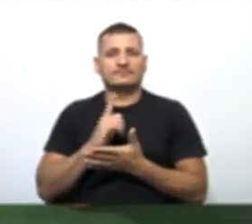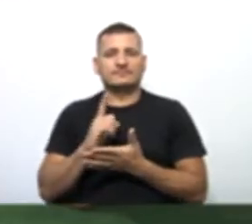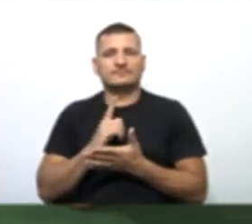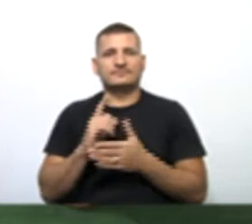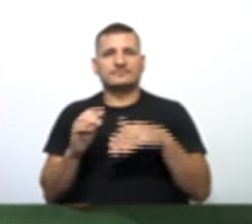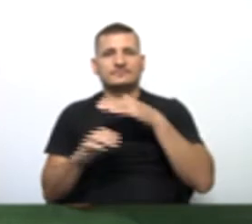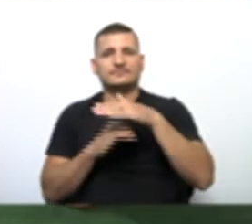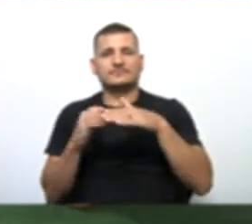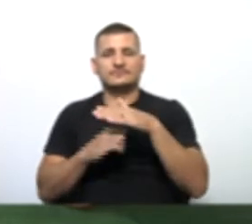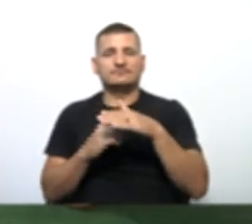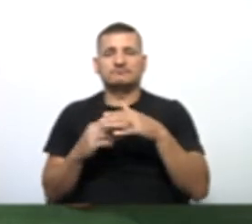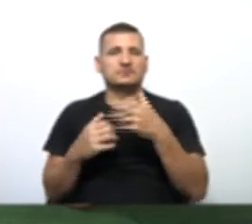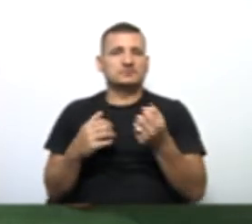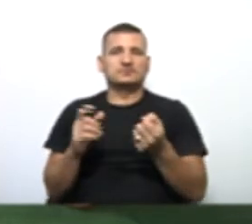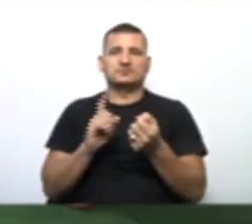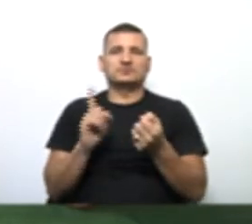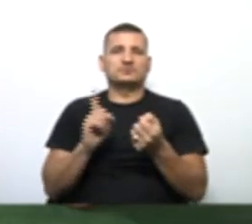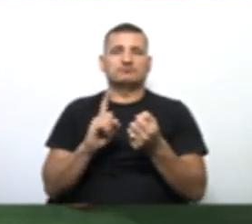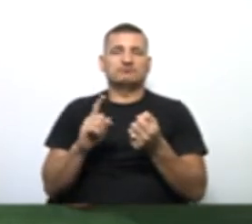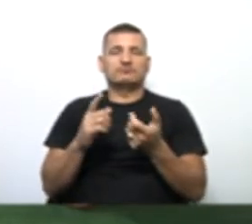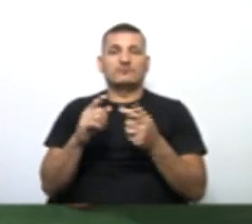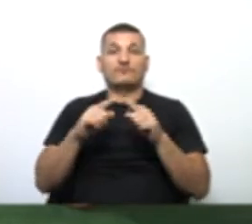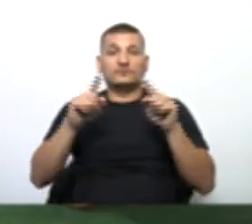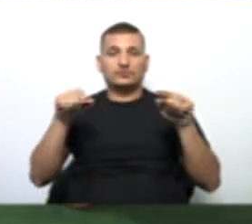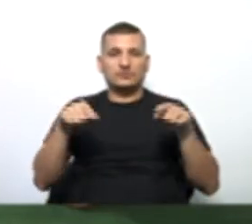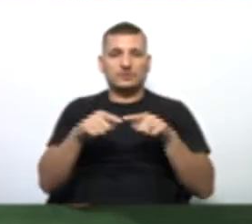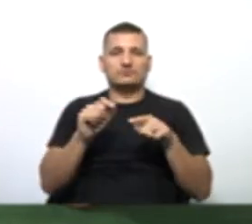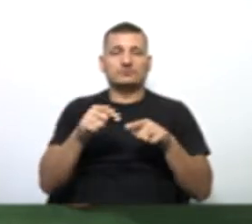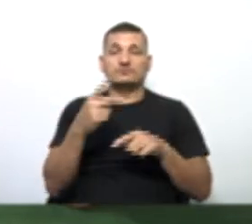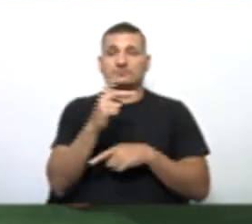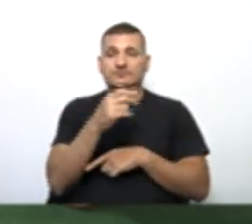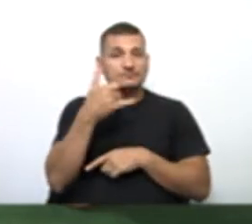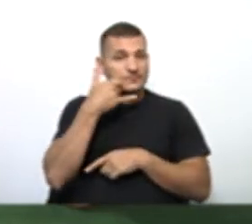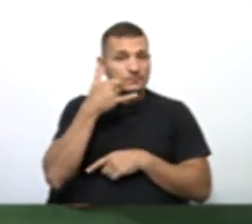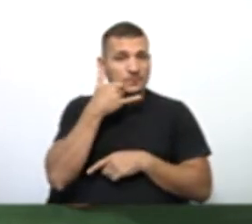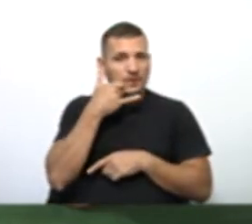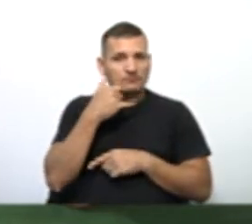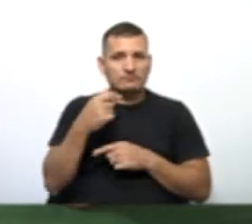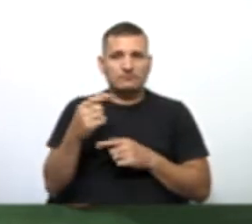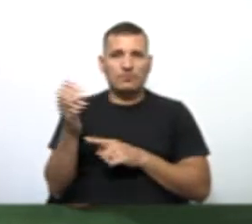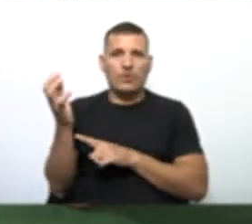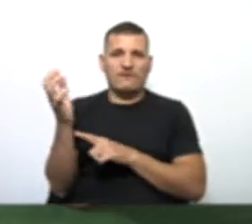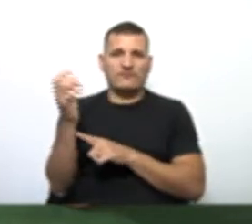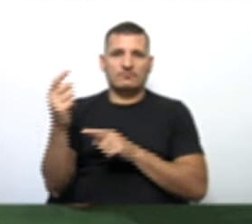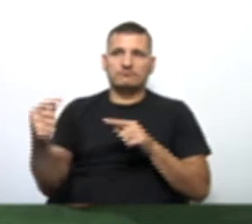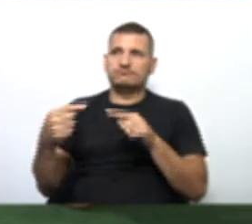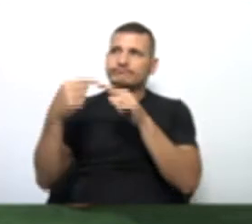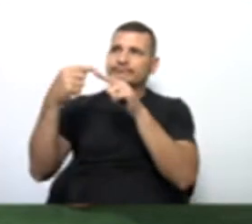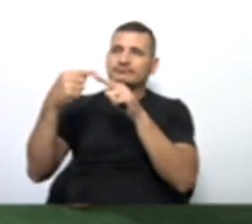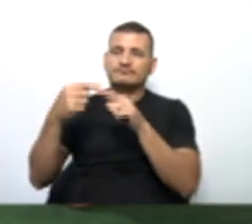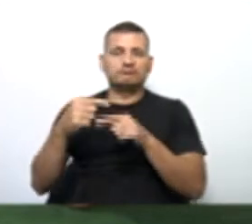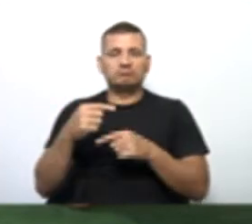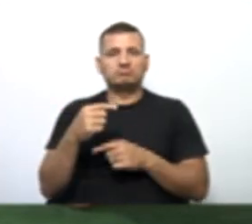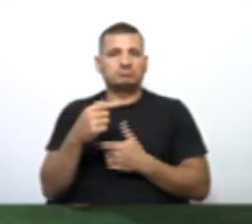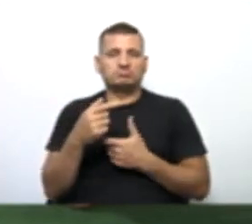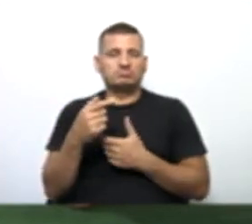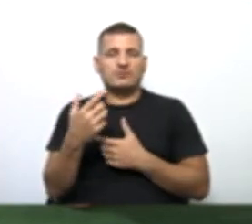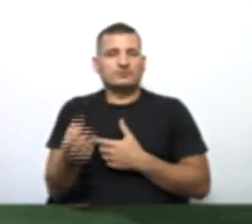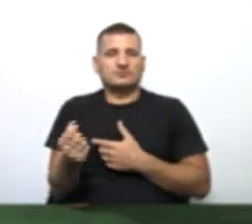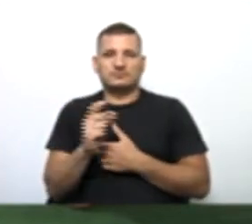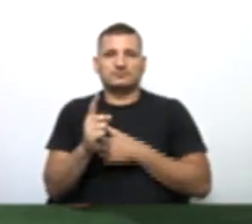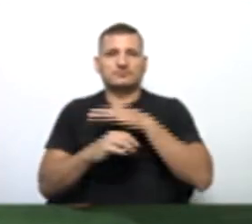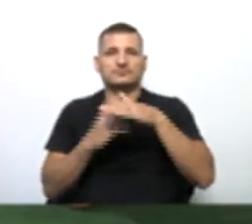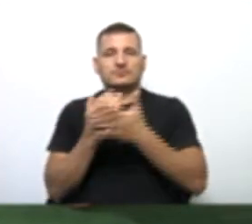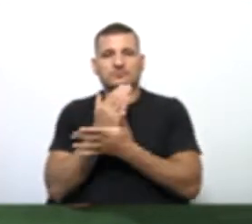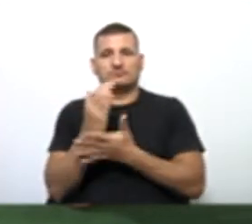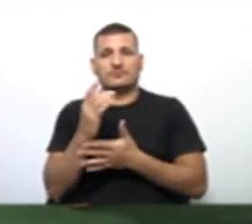dispositivo móvel dele na rede da empresa. Isso. Que é uma questão de segurança e não deixa de ser uma questão política da empresa também. Política no